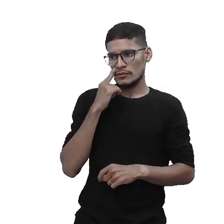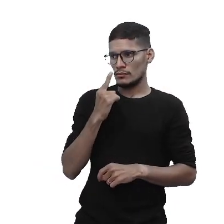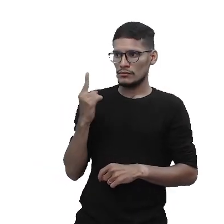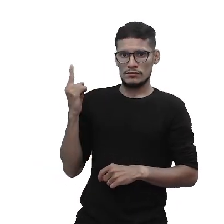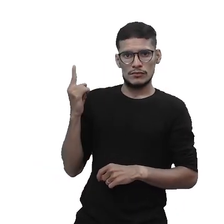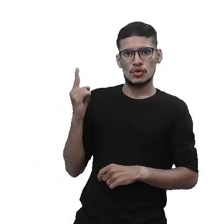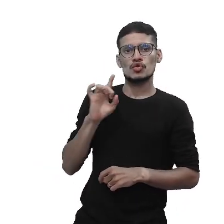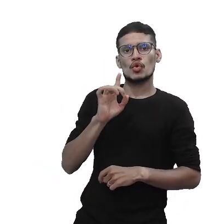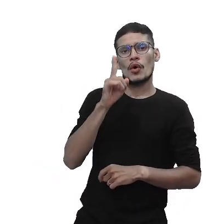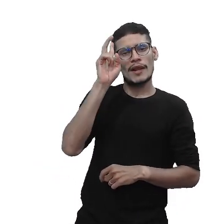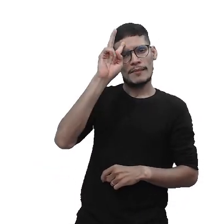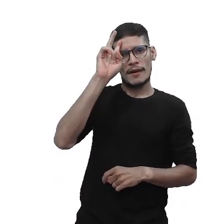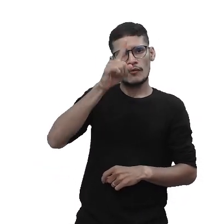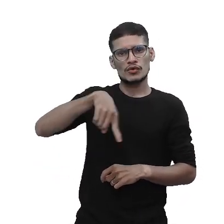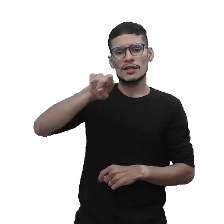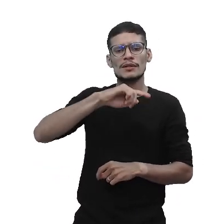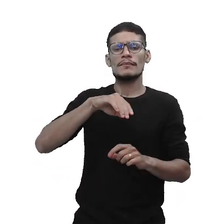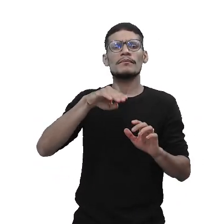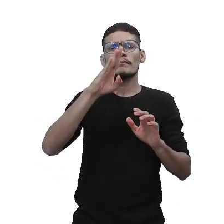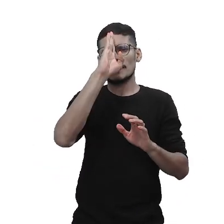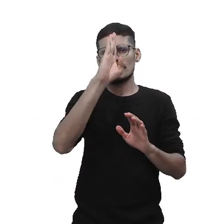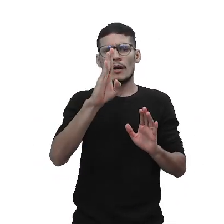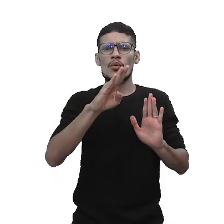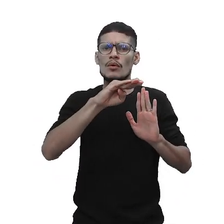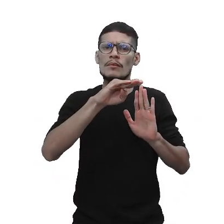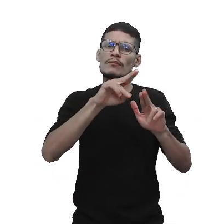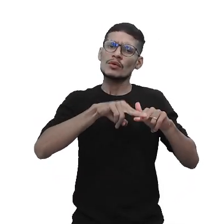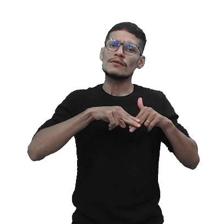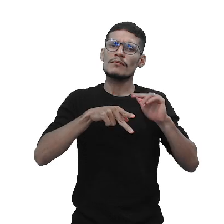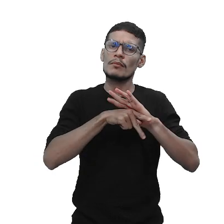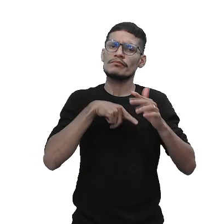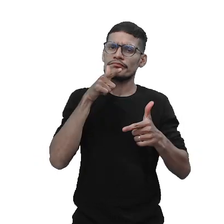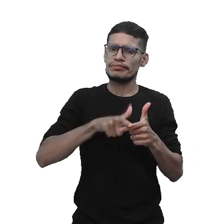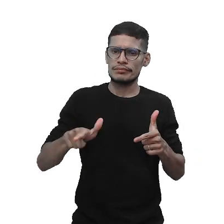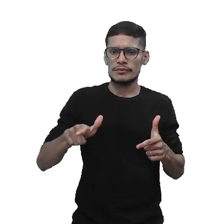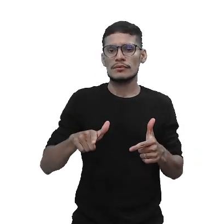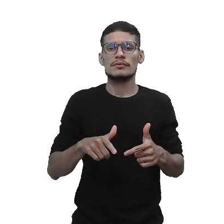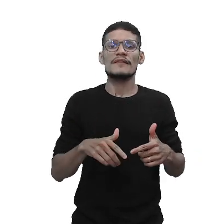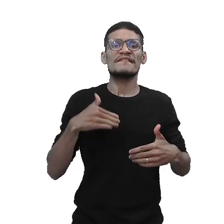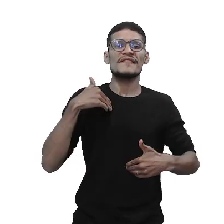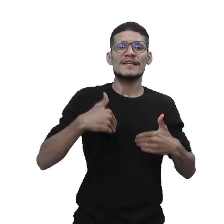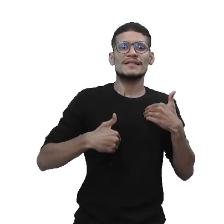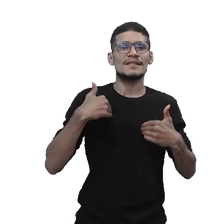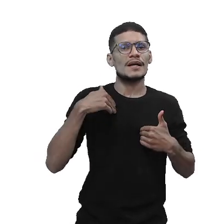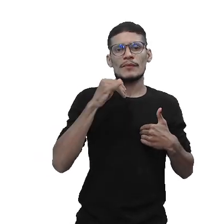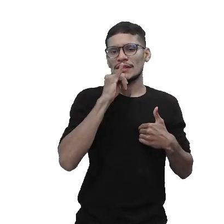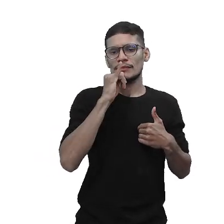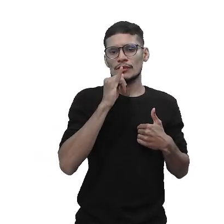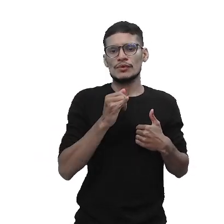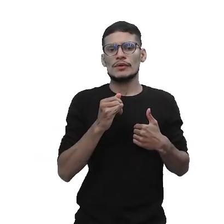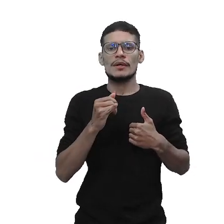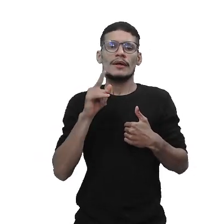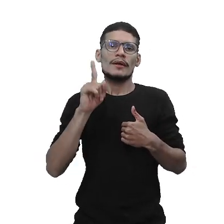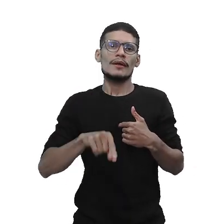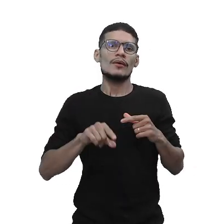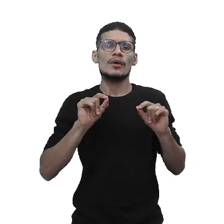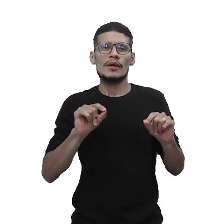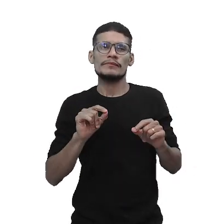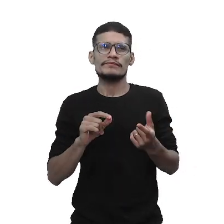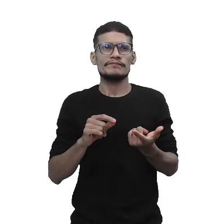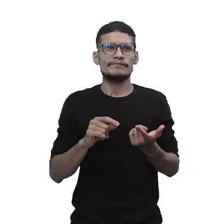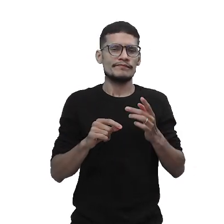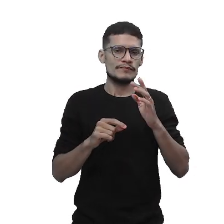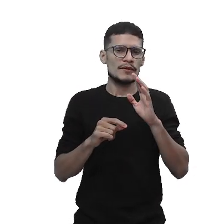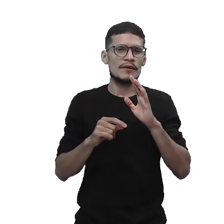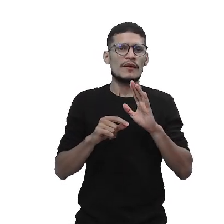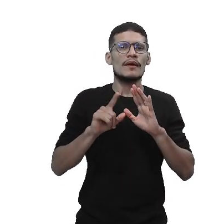lembrar vocês as principais causas de acidentes. Na parte física, né, essa parte, né, das instalações principais, né,